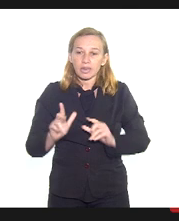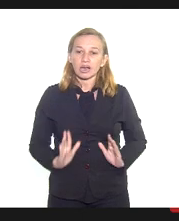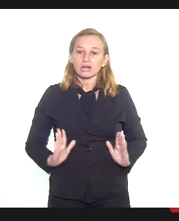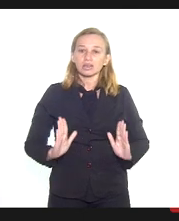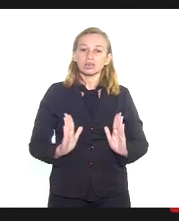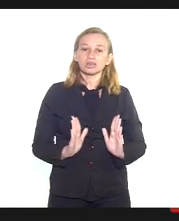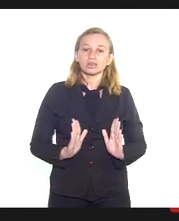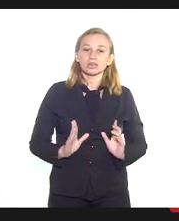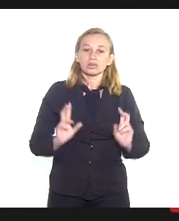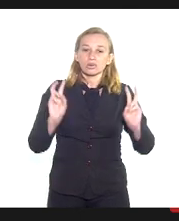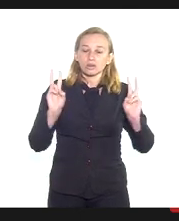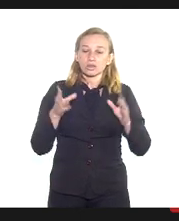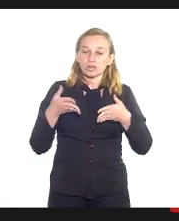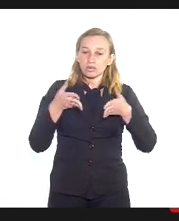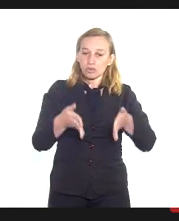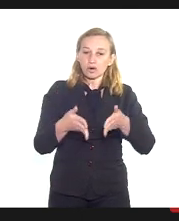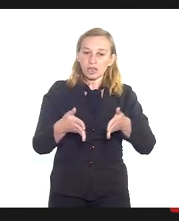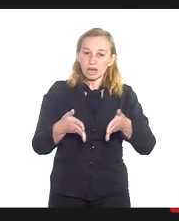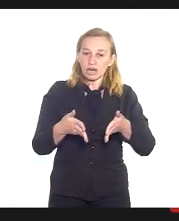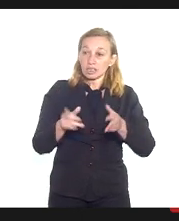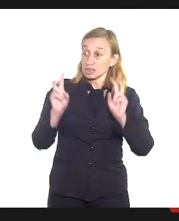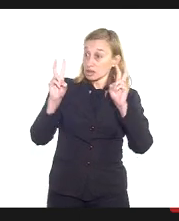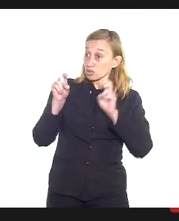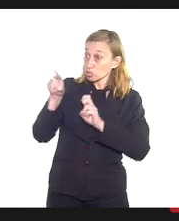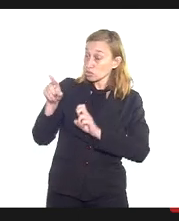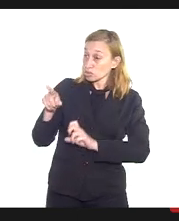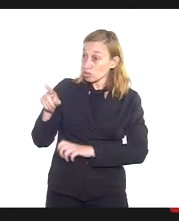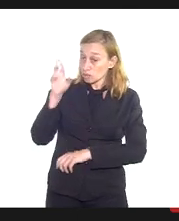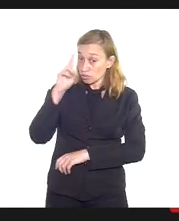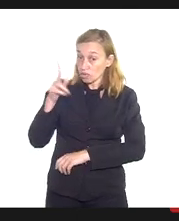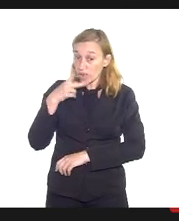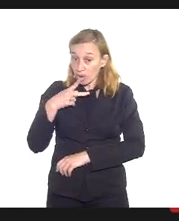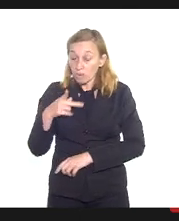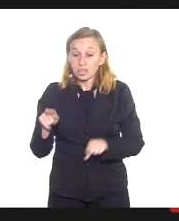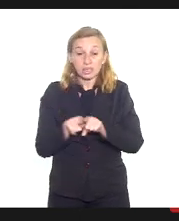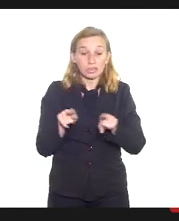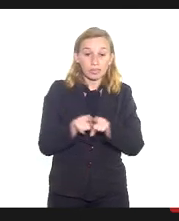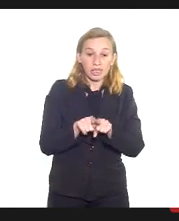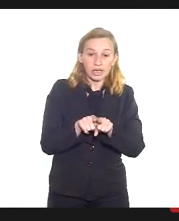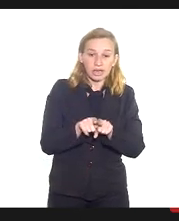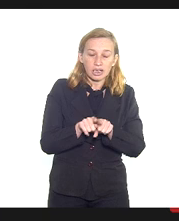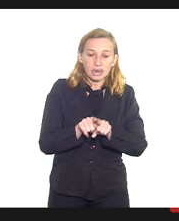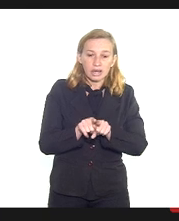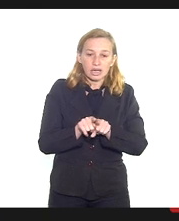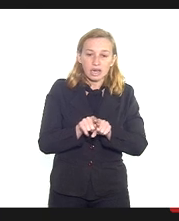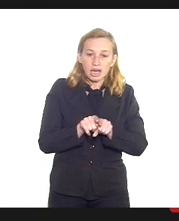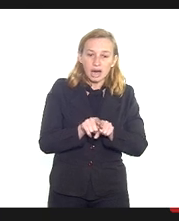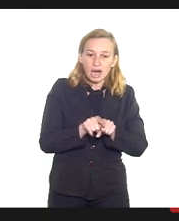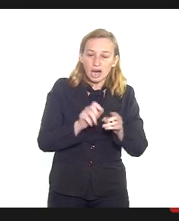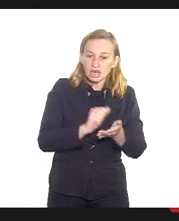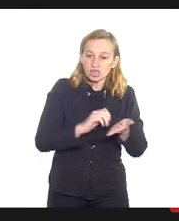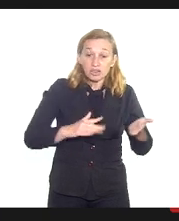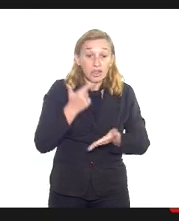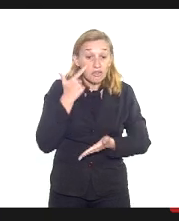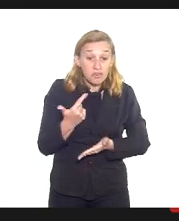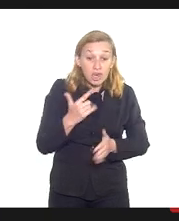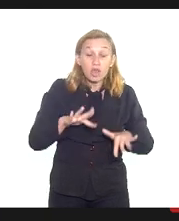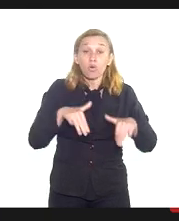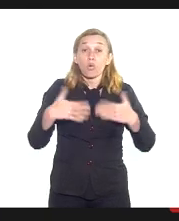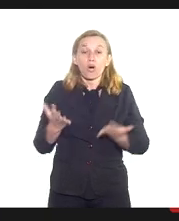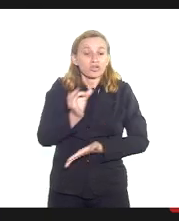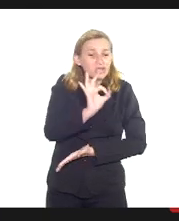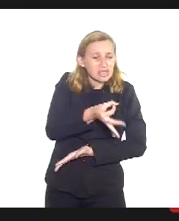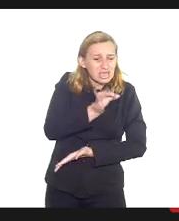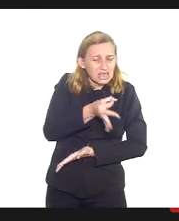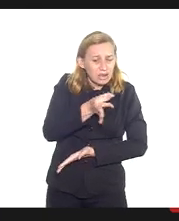esse ponto específico que o senhor trouxe e também realizar a simulação, né? De ver quanto de fato, quais